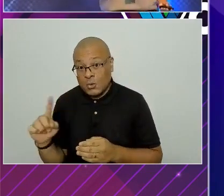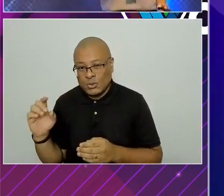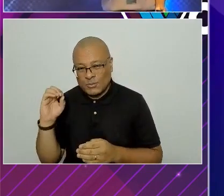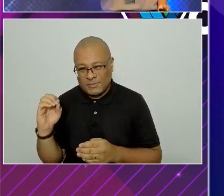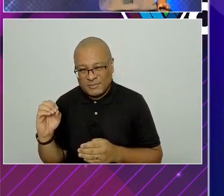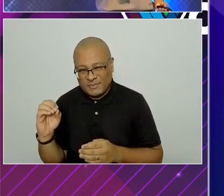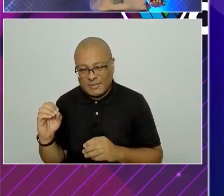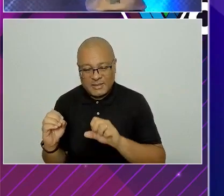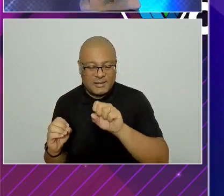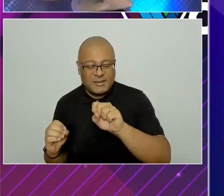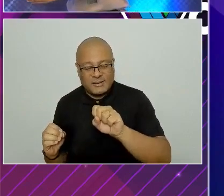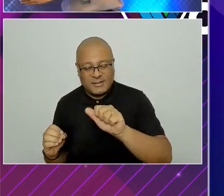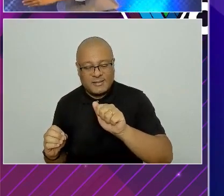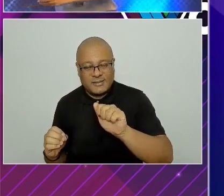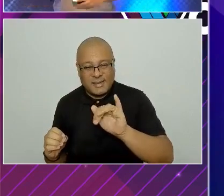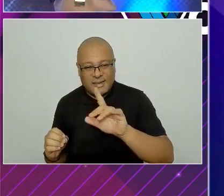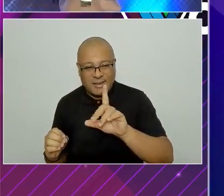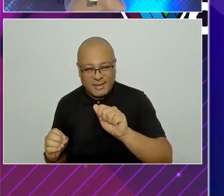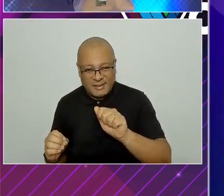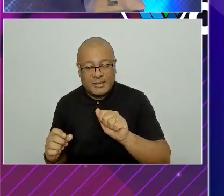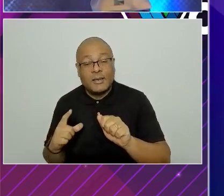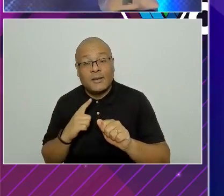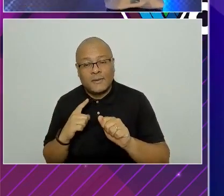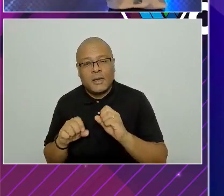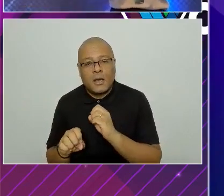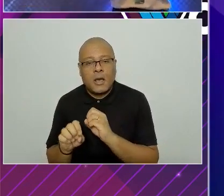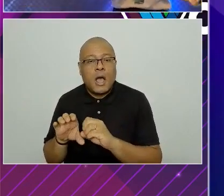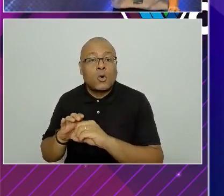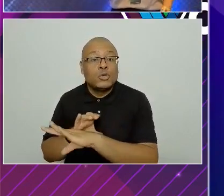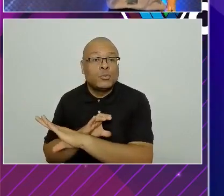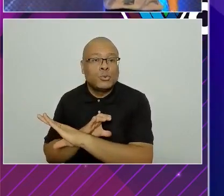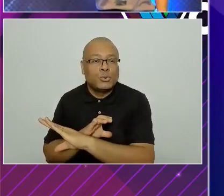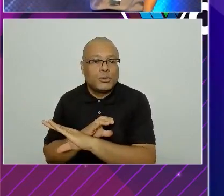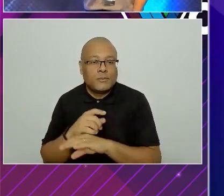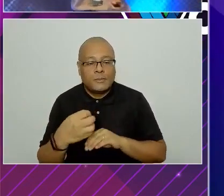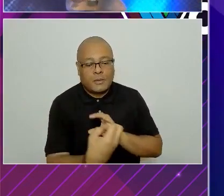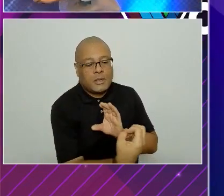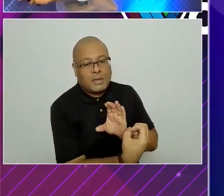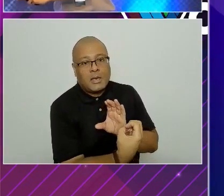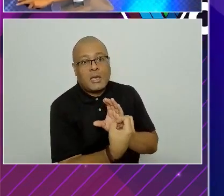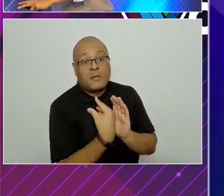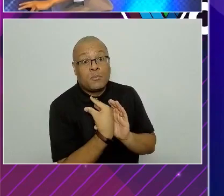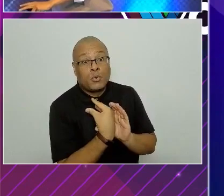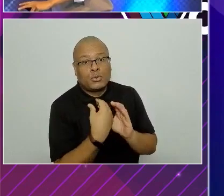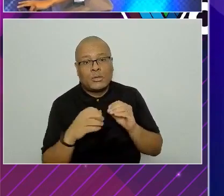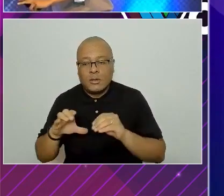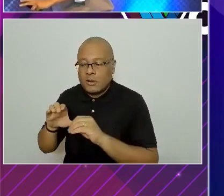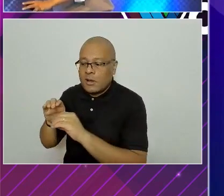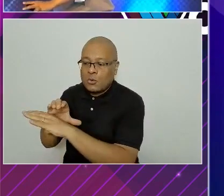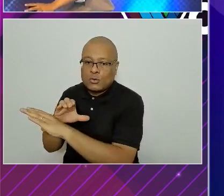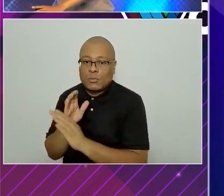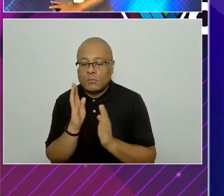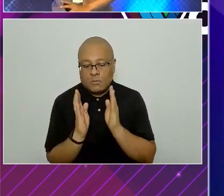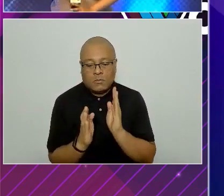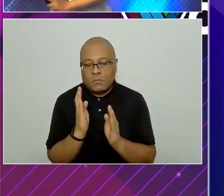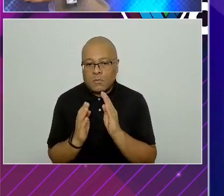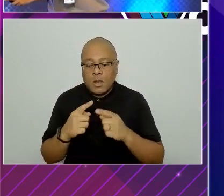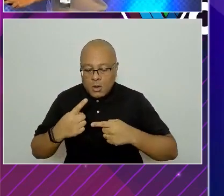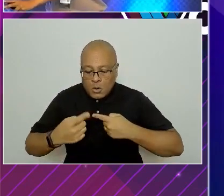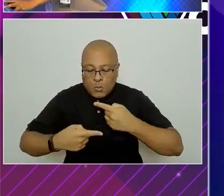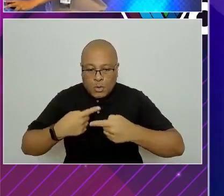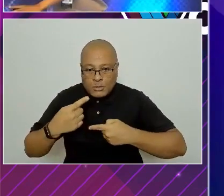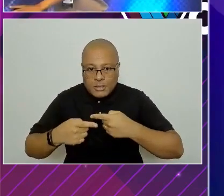camada de saída, você vai ter o output, né? Enquanto a entrada é o input de informações, lá vai ser o output, né? Que é onde